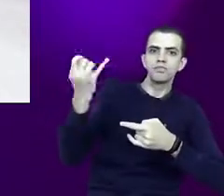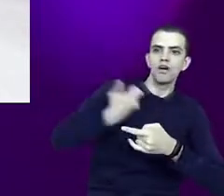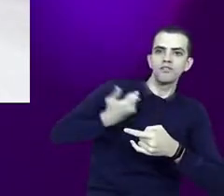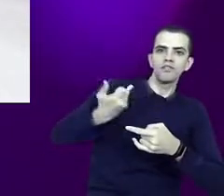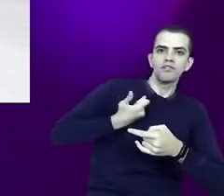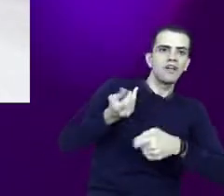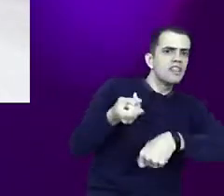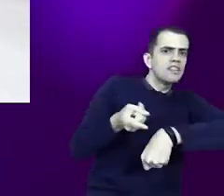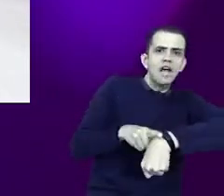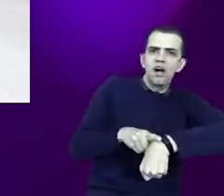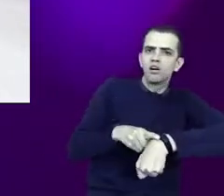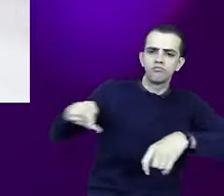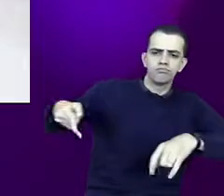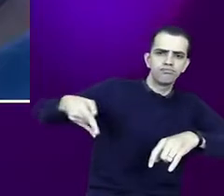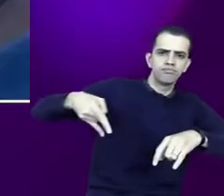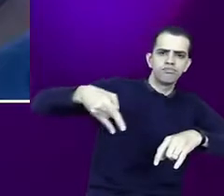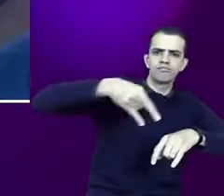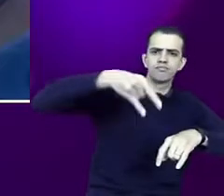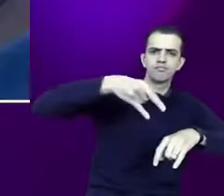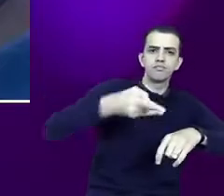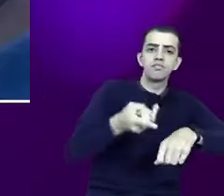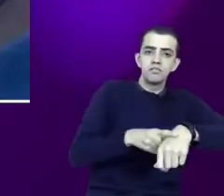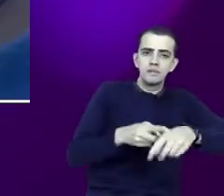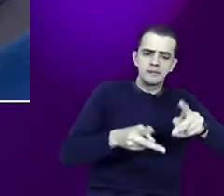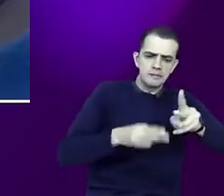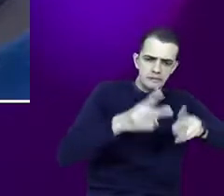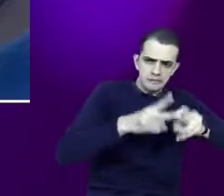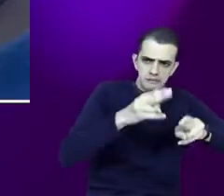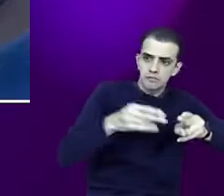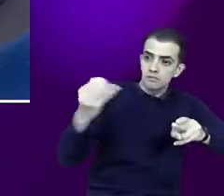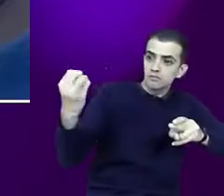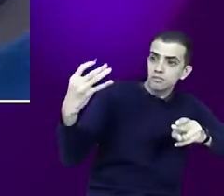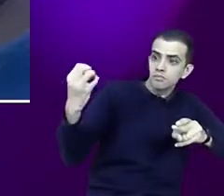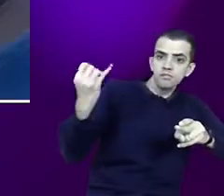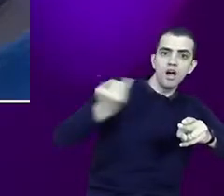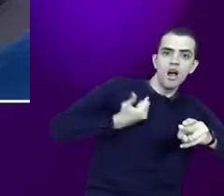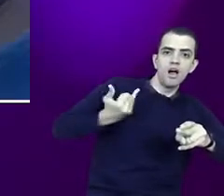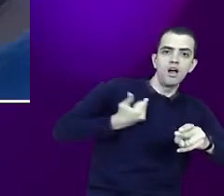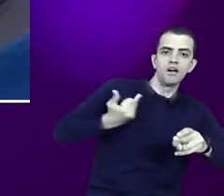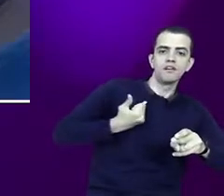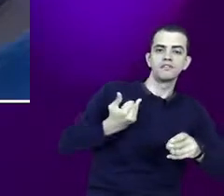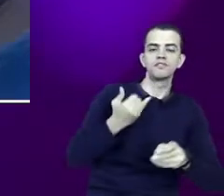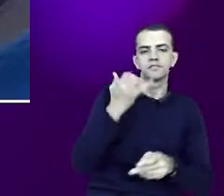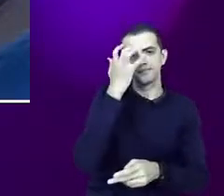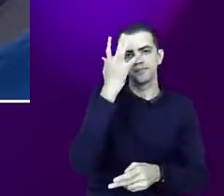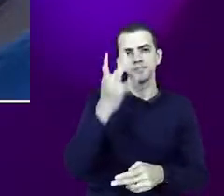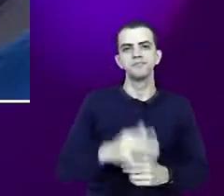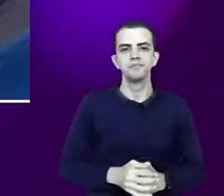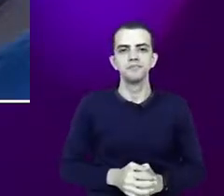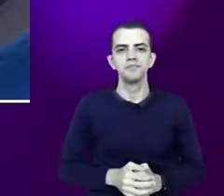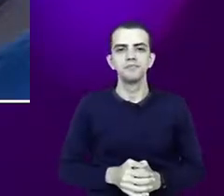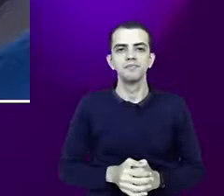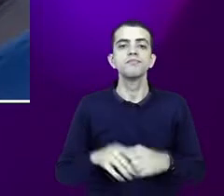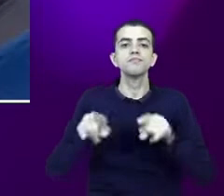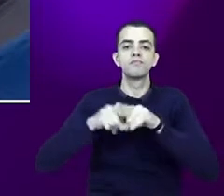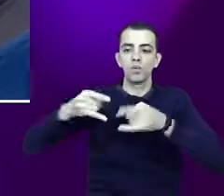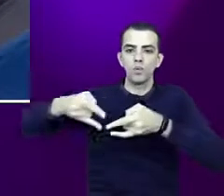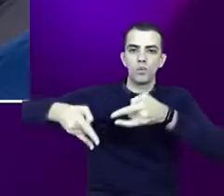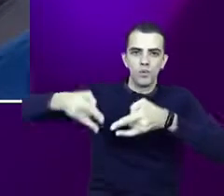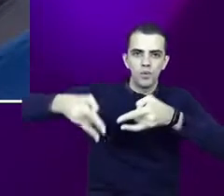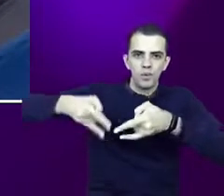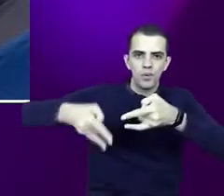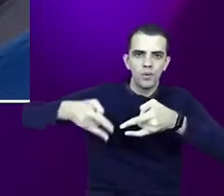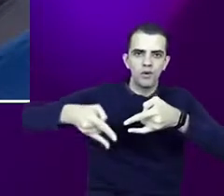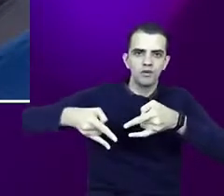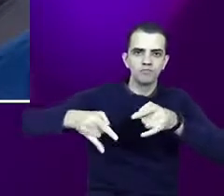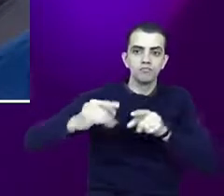dinâmica no ato da cirurgia. Então, passada essa fase em que o robô ele é mais ativo, em que